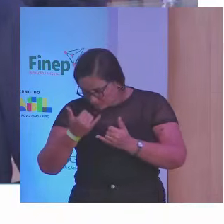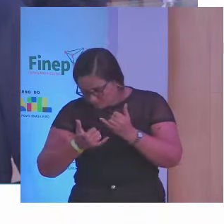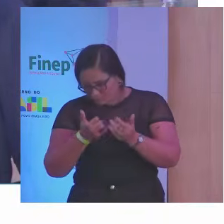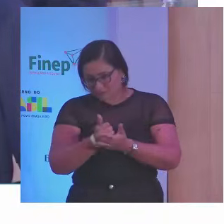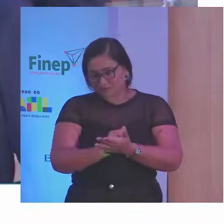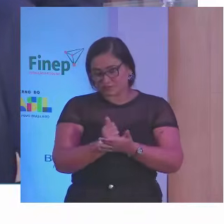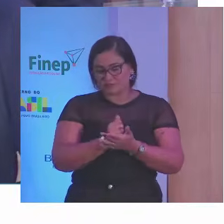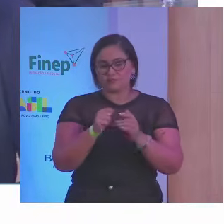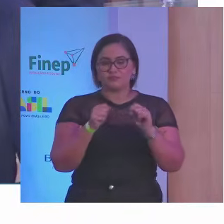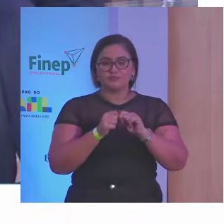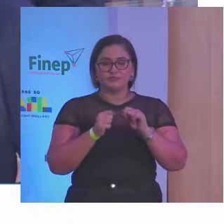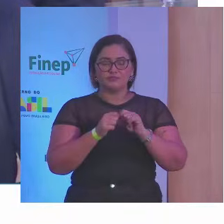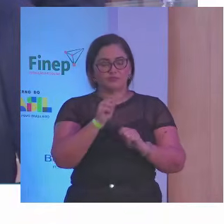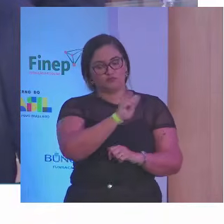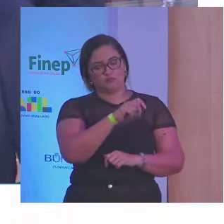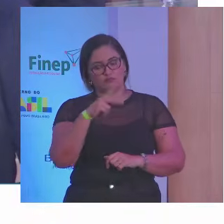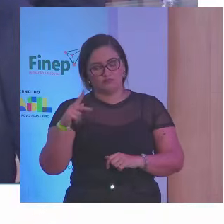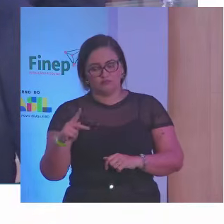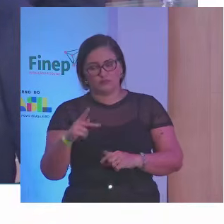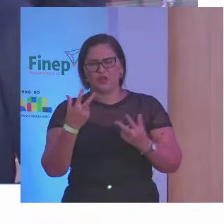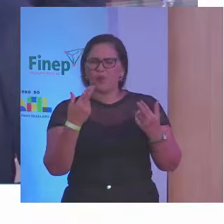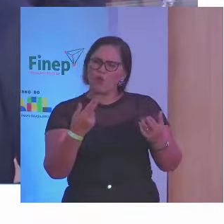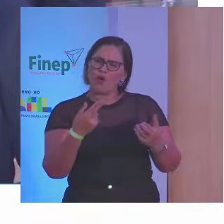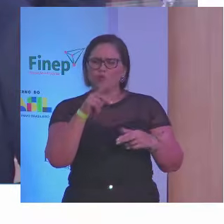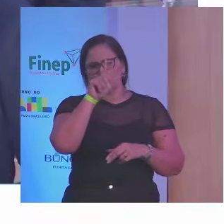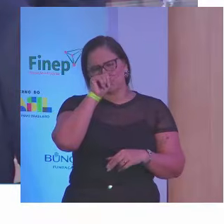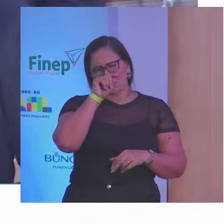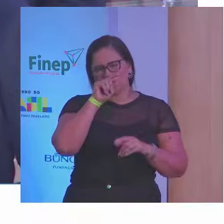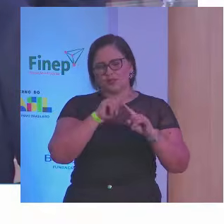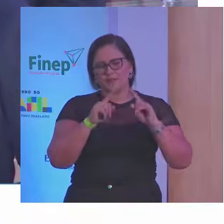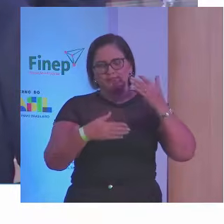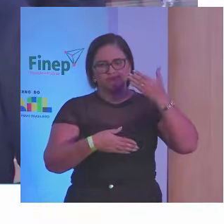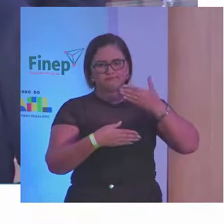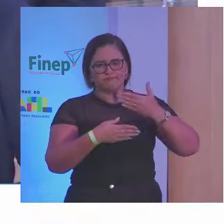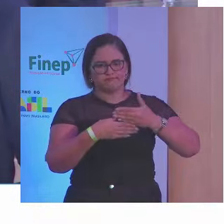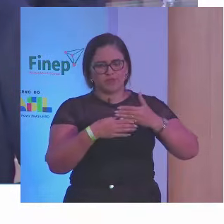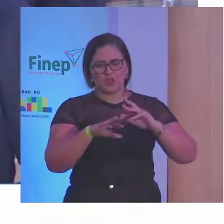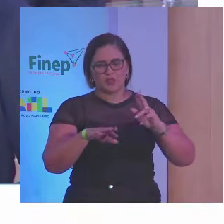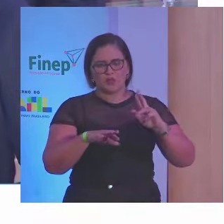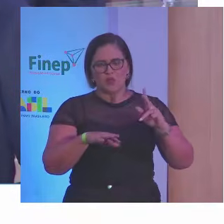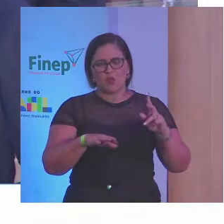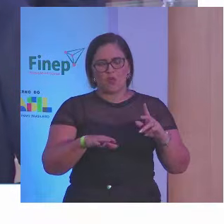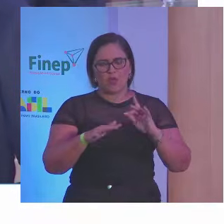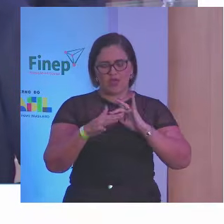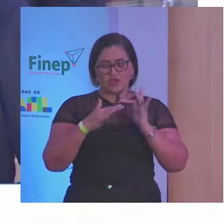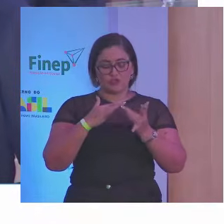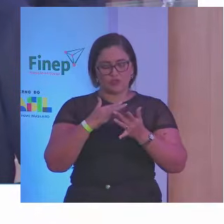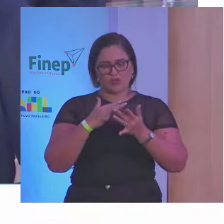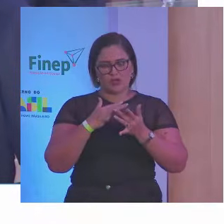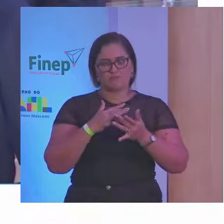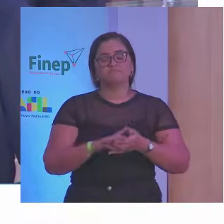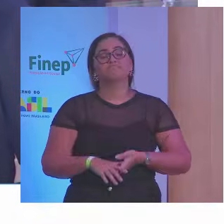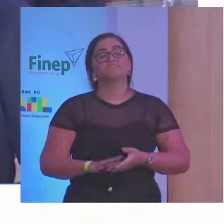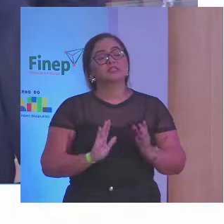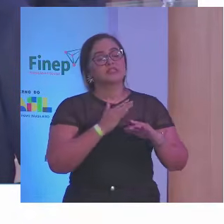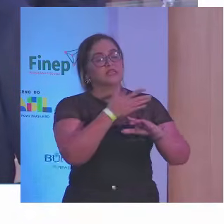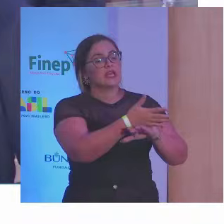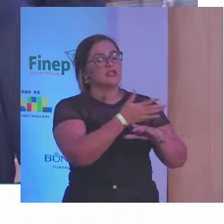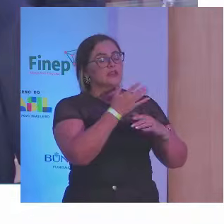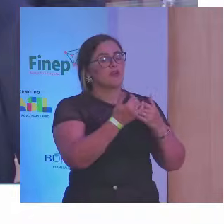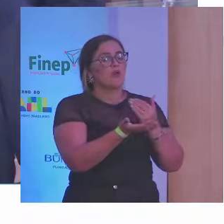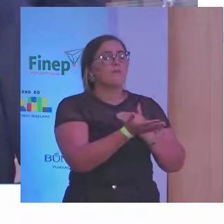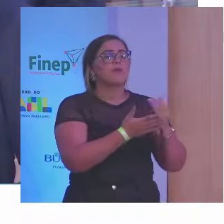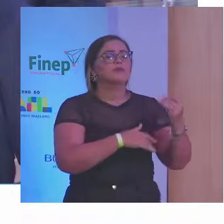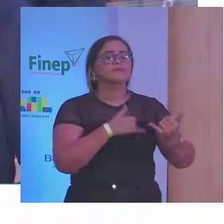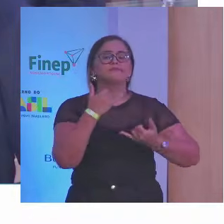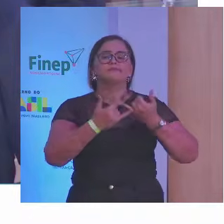uma reprodução de um aplicativo tipo Twitter, só que é fechado, ele não é ligado, né? Ele não é uma rede social. E aí você entra e começa a brincar. E